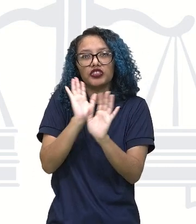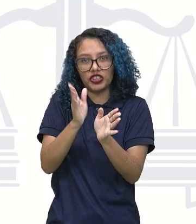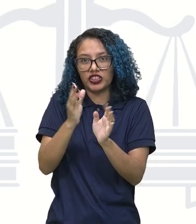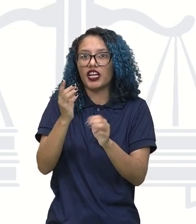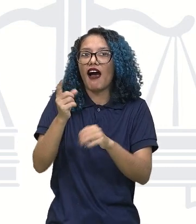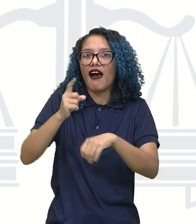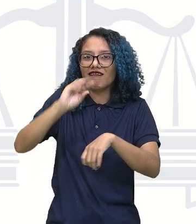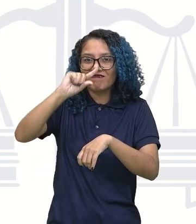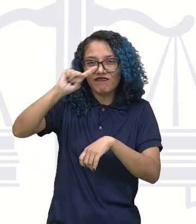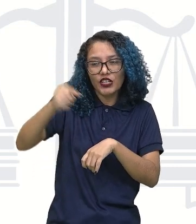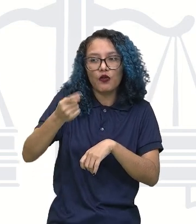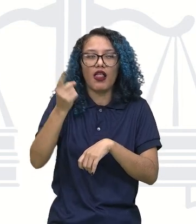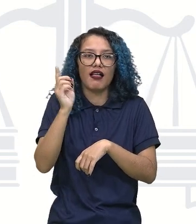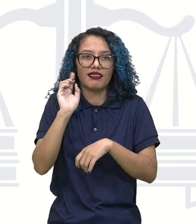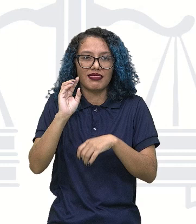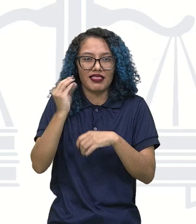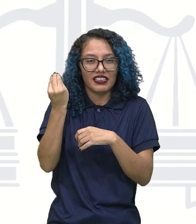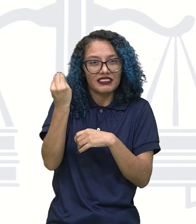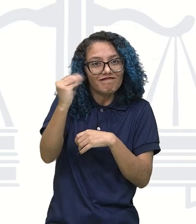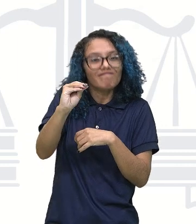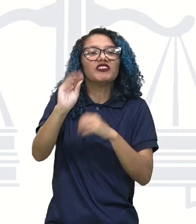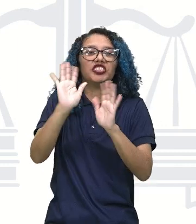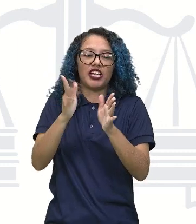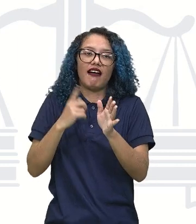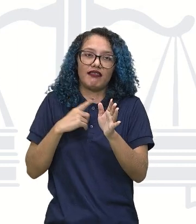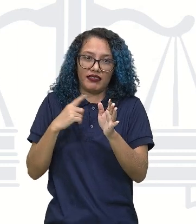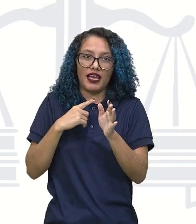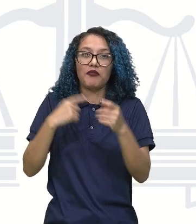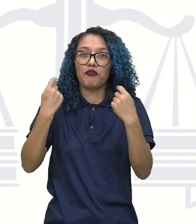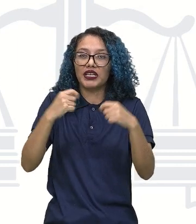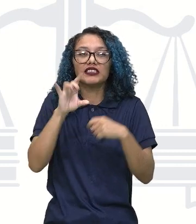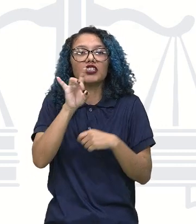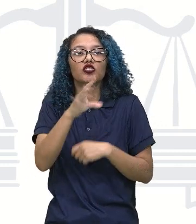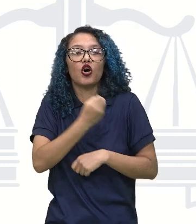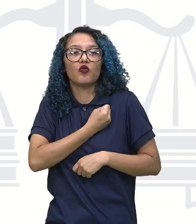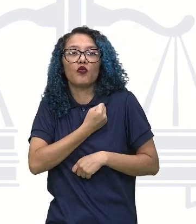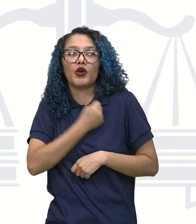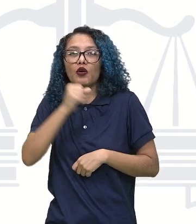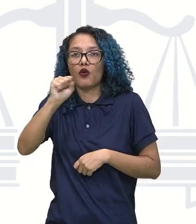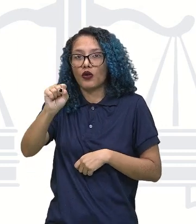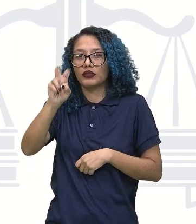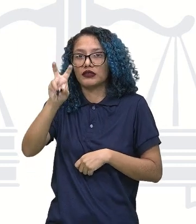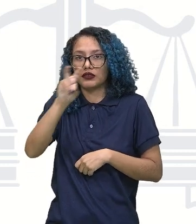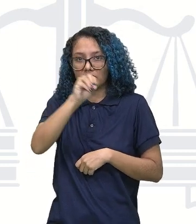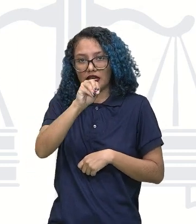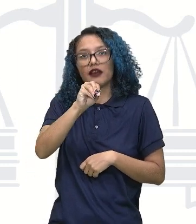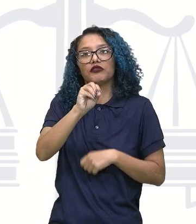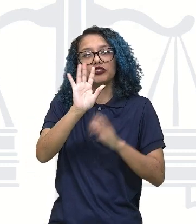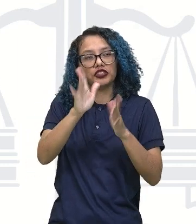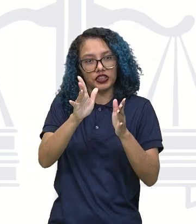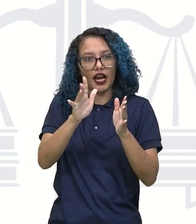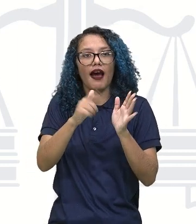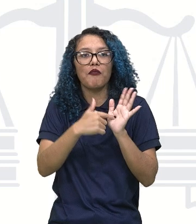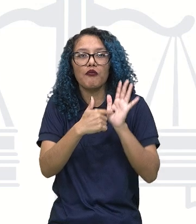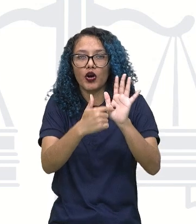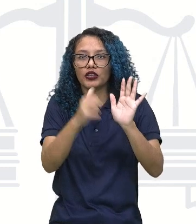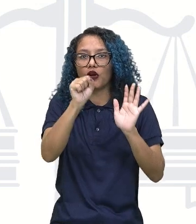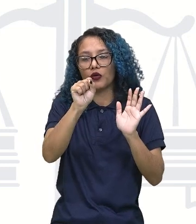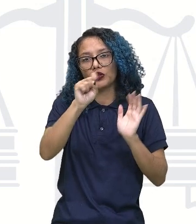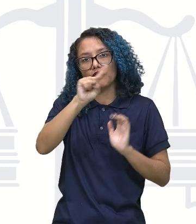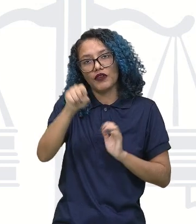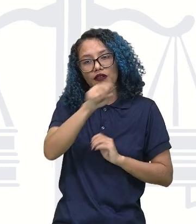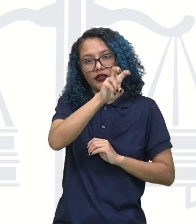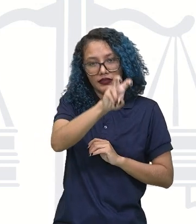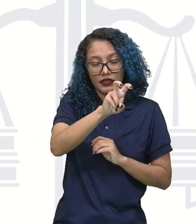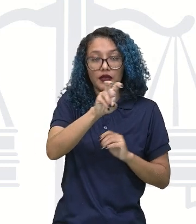número cheio, 850, tá? Que significa aí o 8,5. E temos também aqui, gente, nesse momento de lançar, a gente não